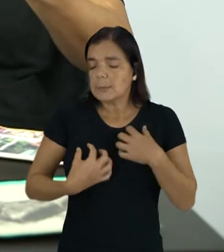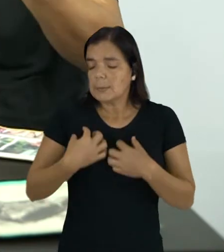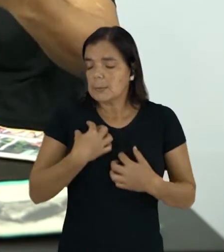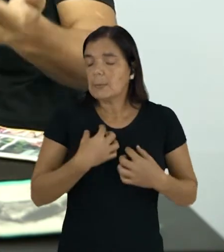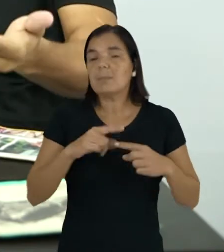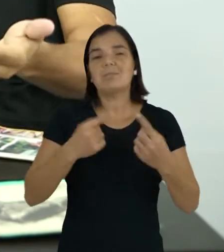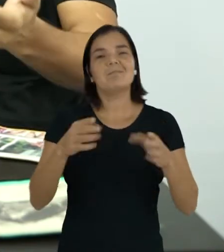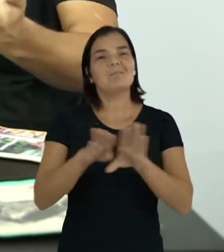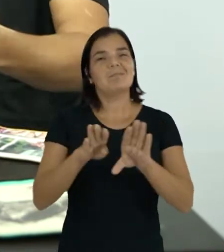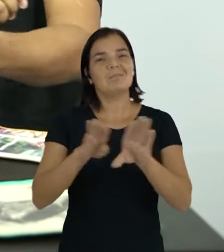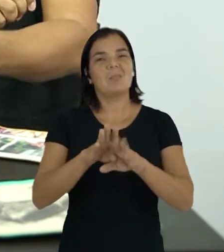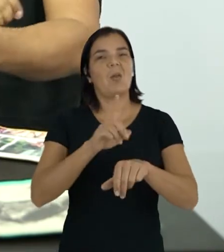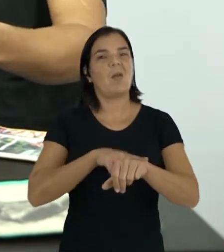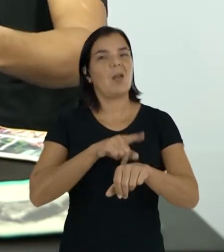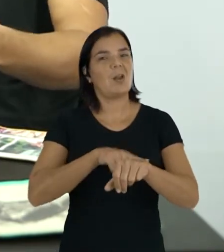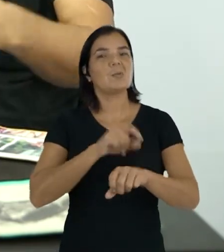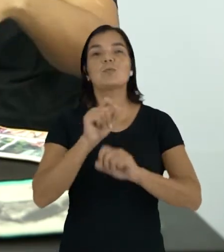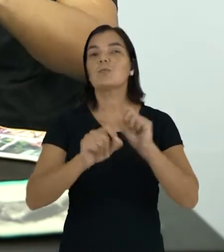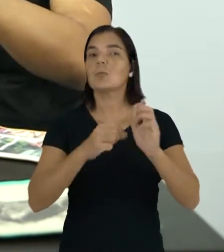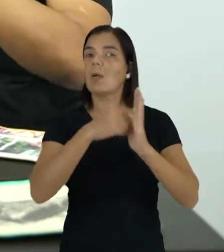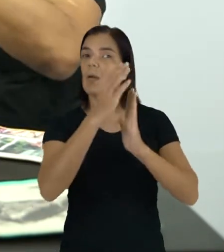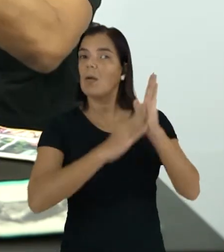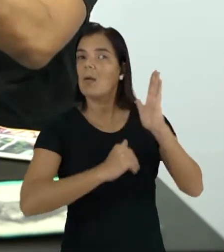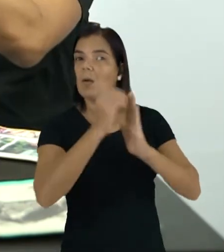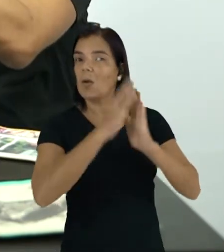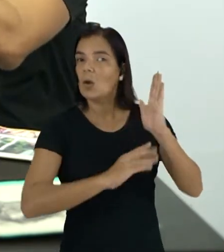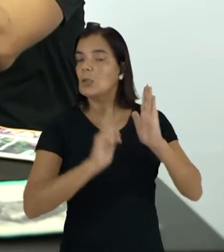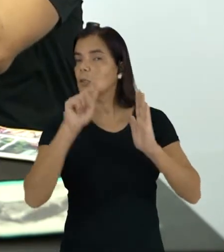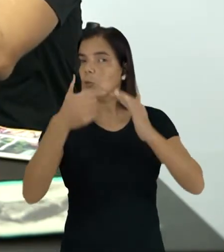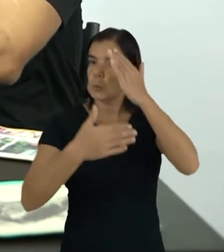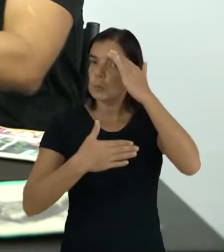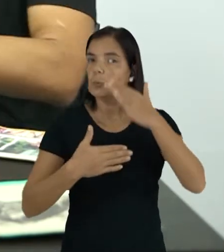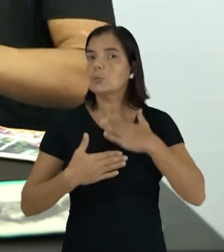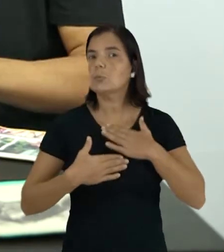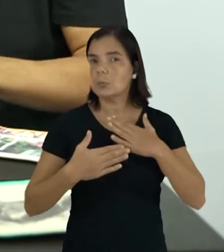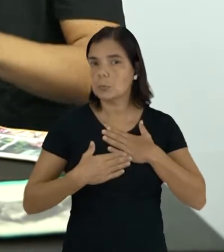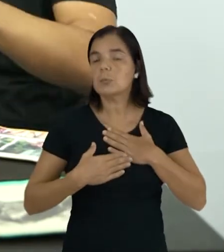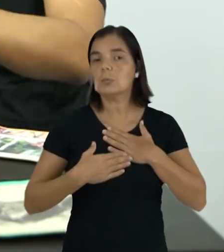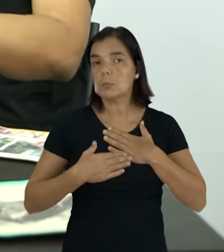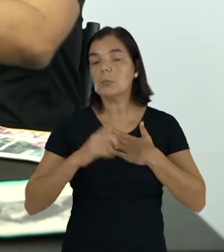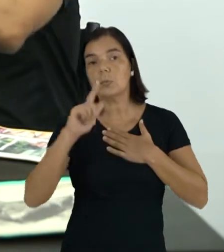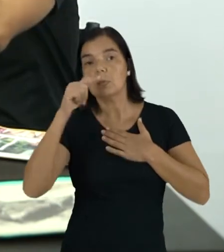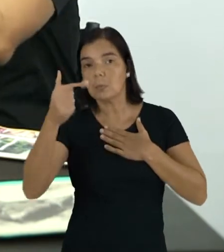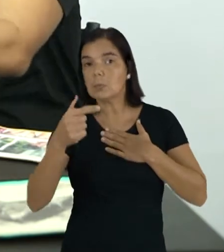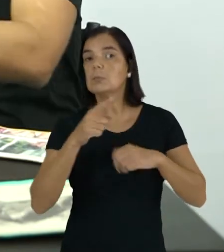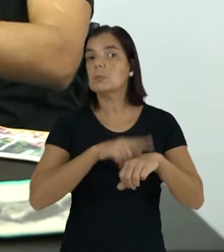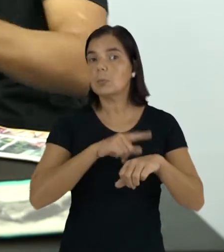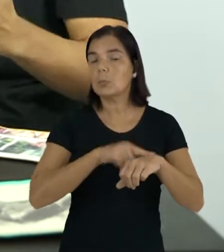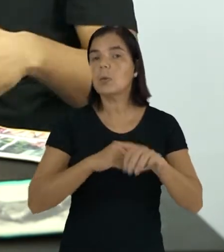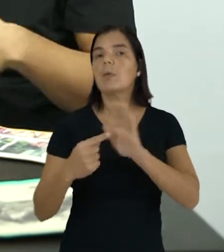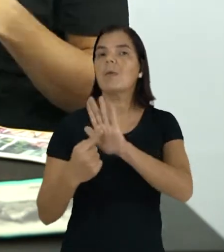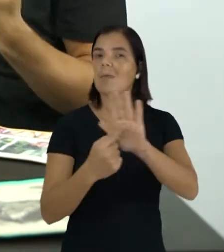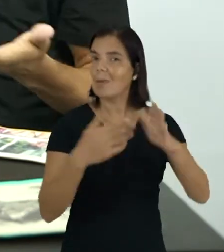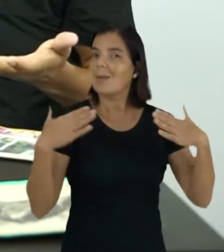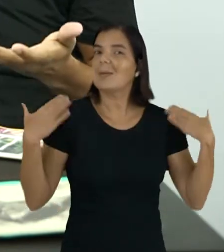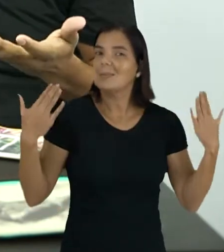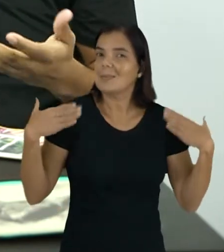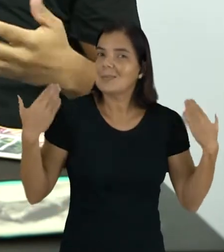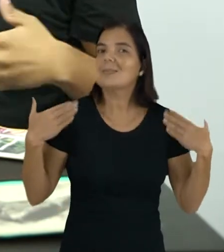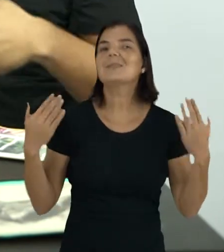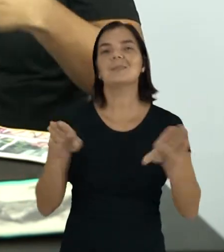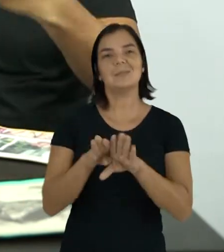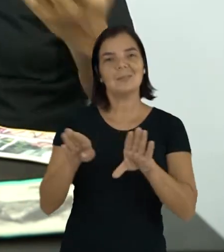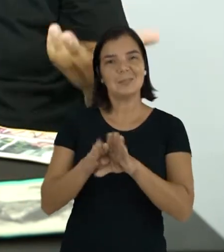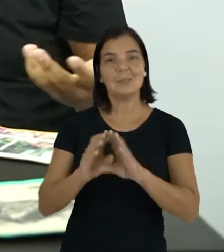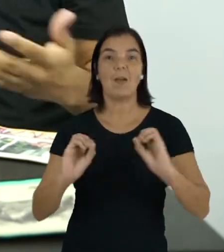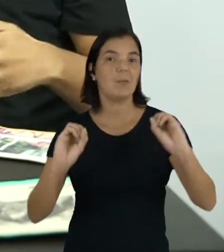mas também era um momento, através da pintura, né, em outros aspectos, em outros momentos, revelar também a alegria. Alegria.